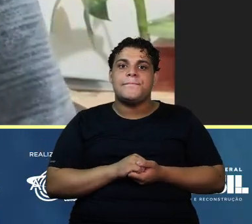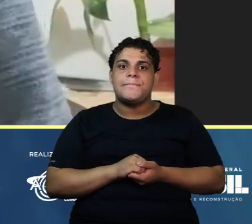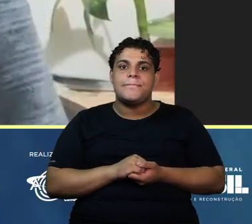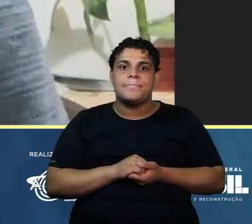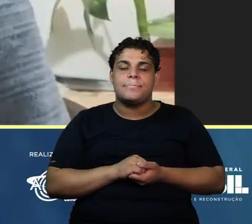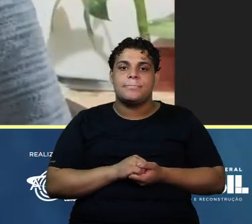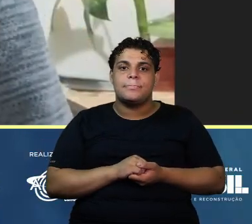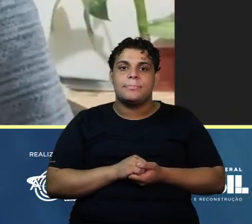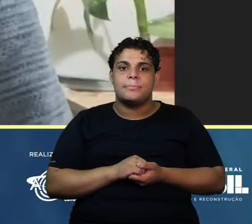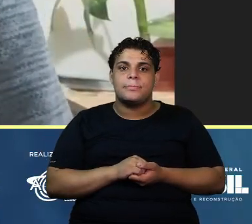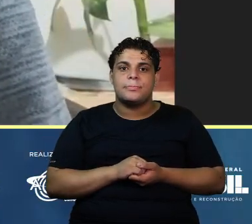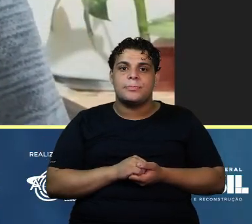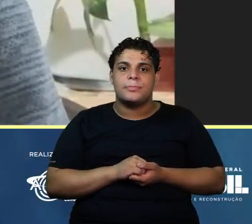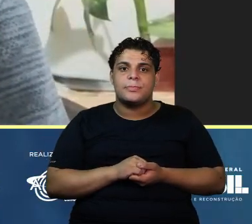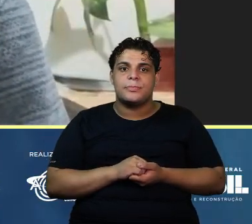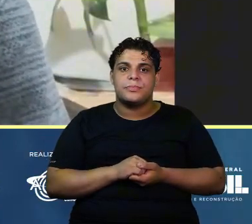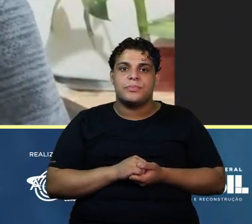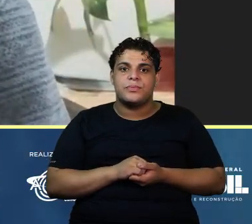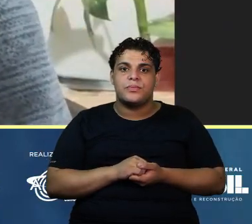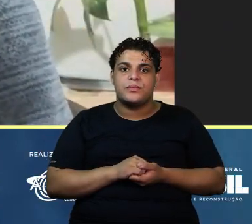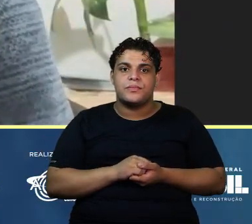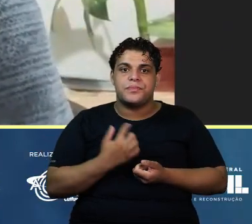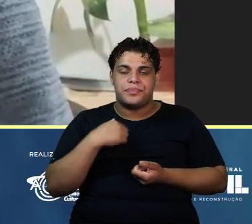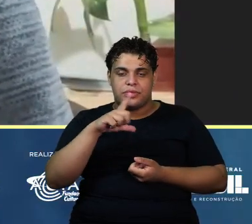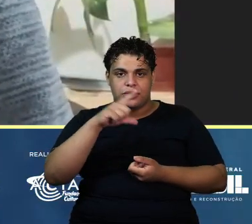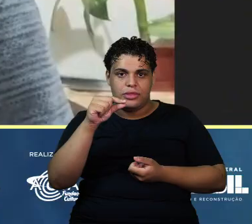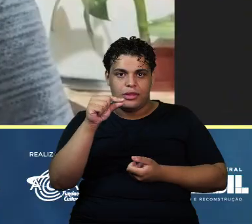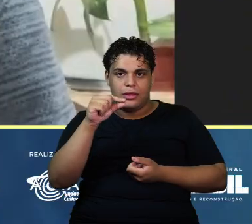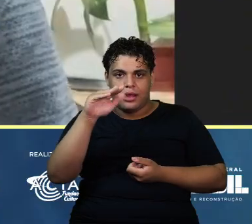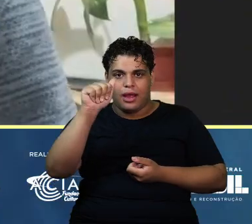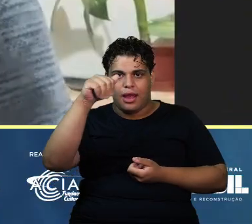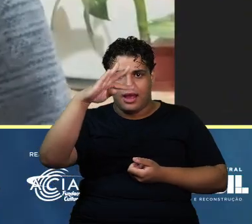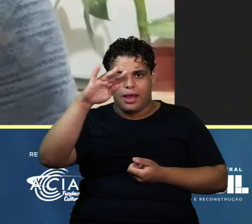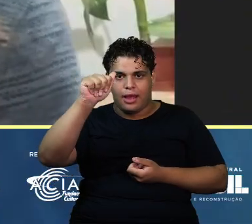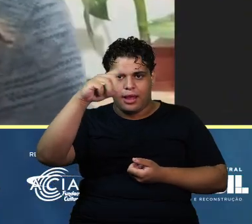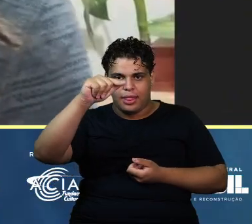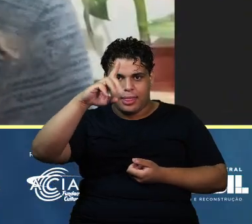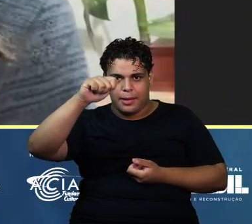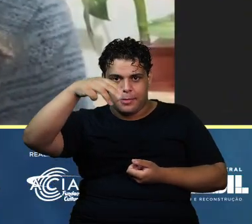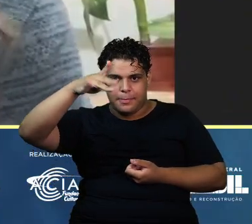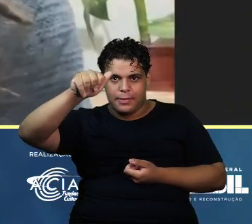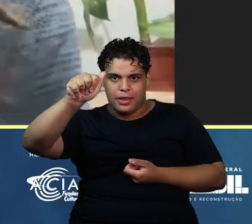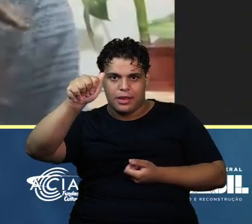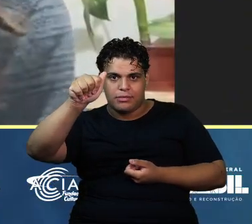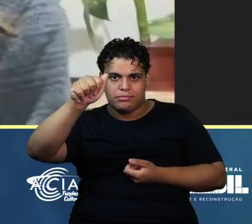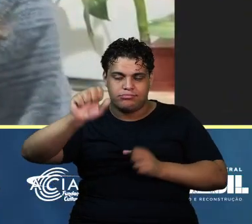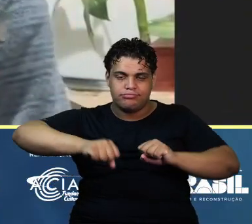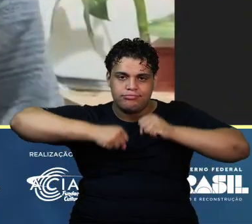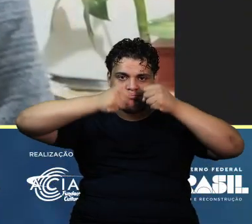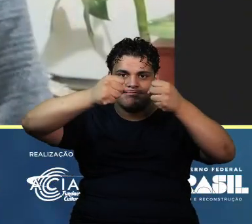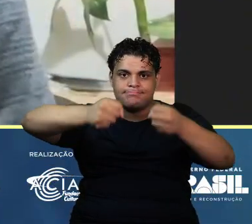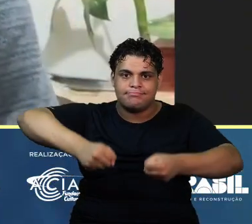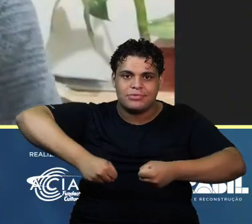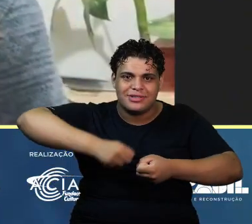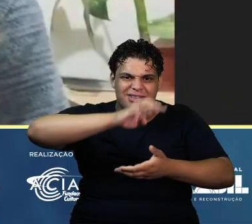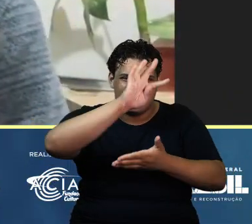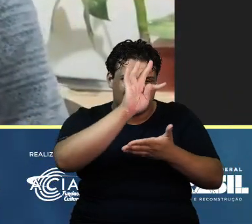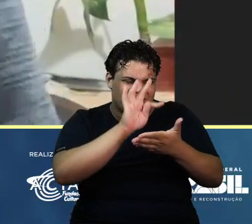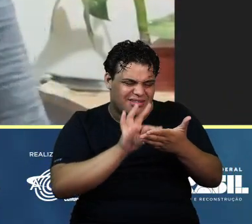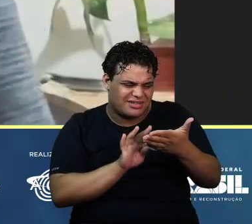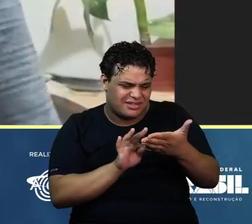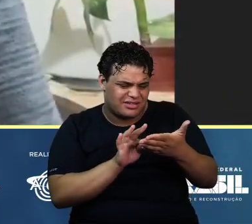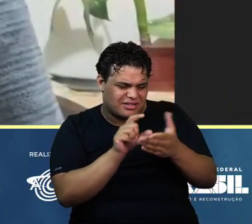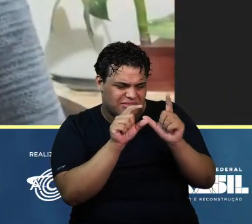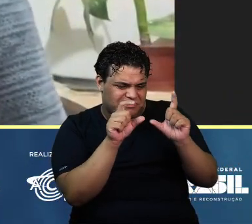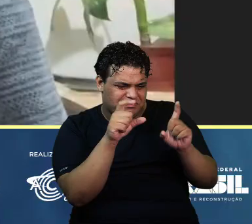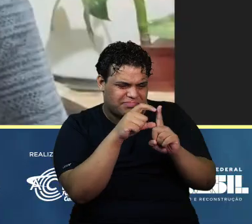venho tentando trazer esse esforço mesmo de deixar os termos técnicos um pouco de lado. É